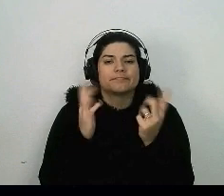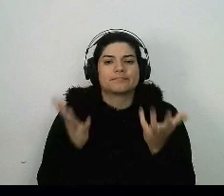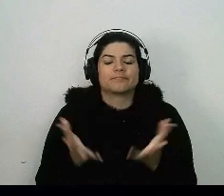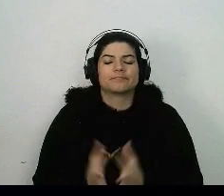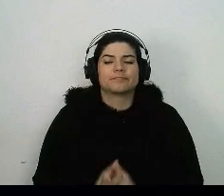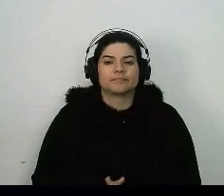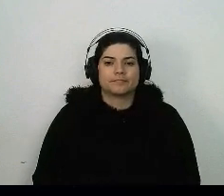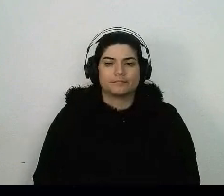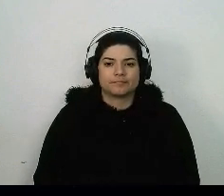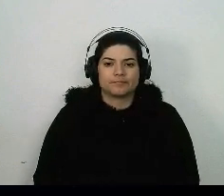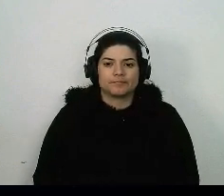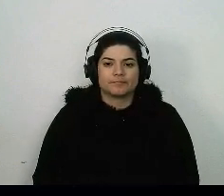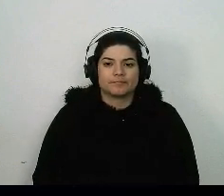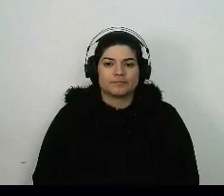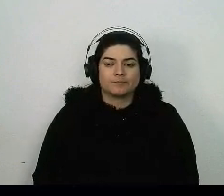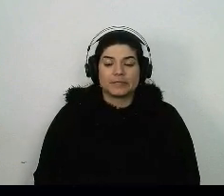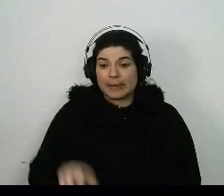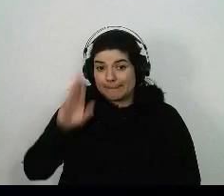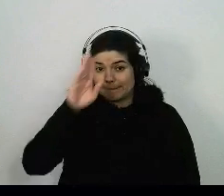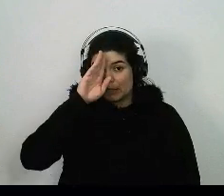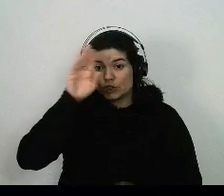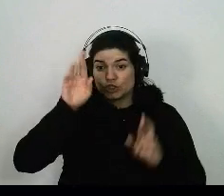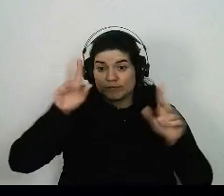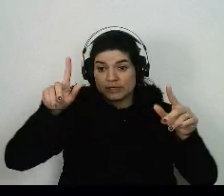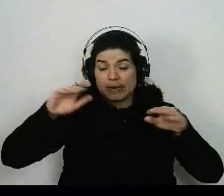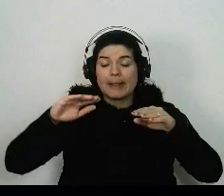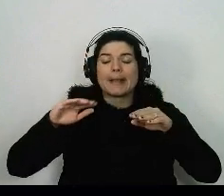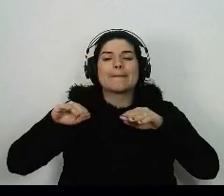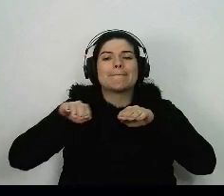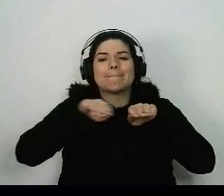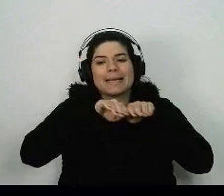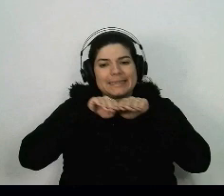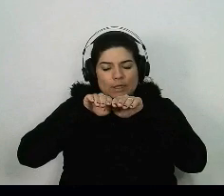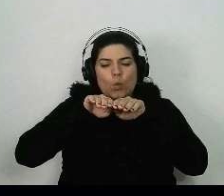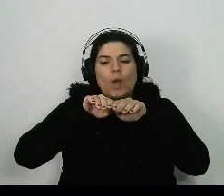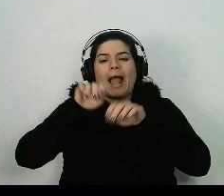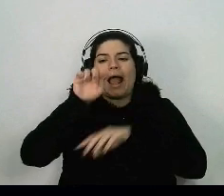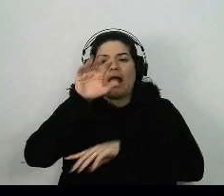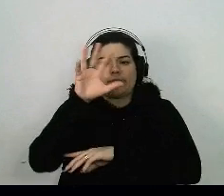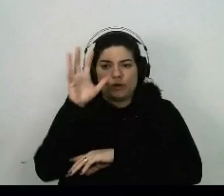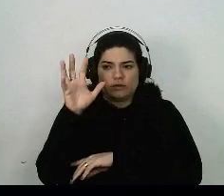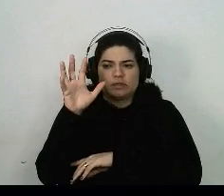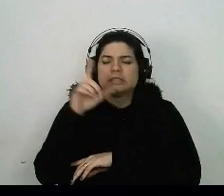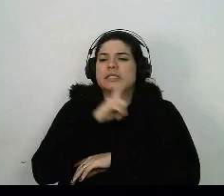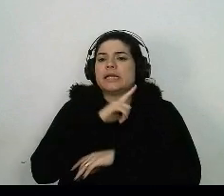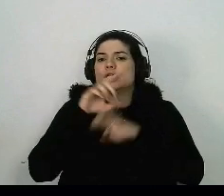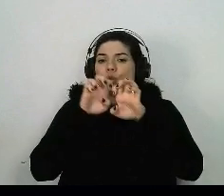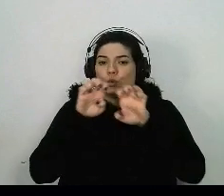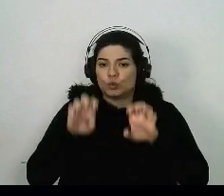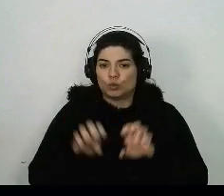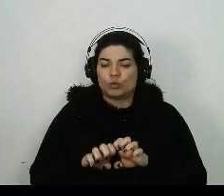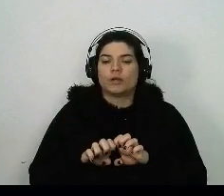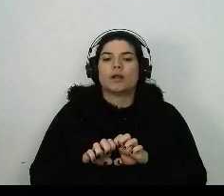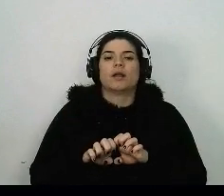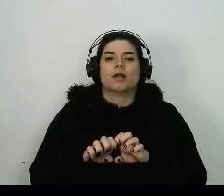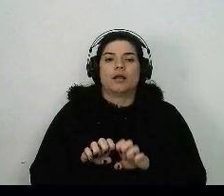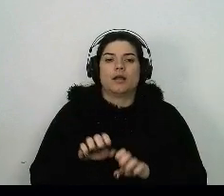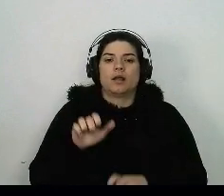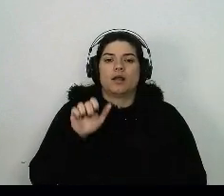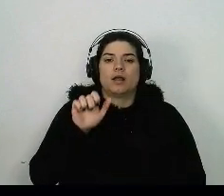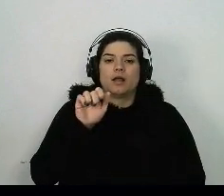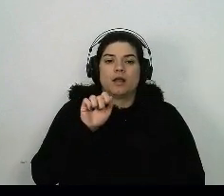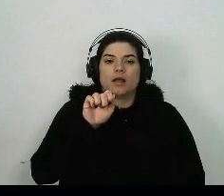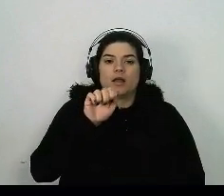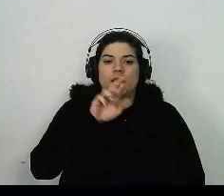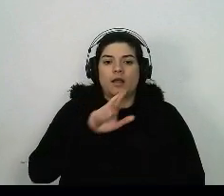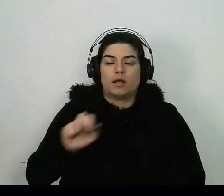Quais são assim, as principais diferenças? No padrão de árvore, a gente tem uma estrutura de array, a gente consegue, e no padrão